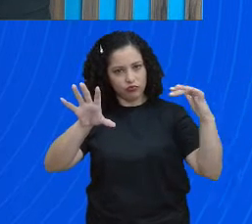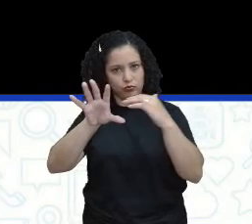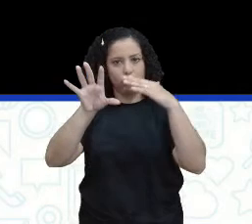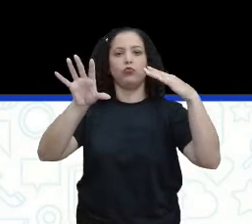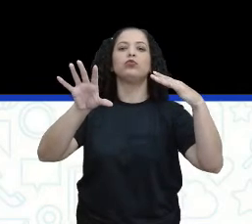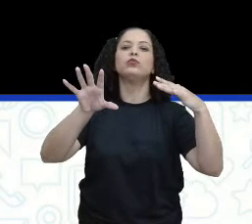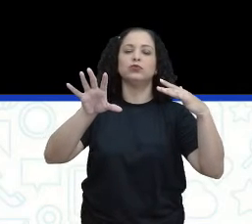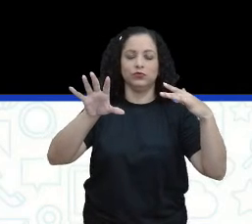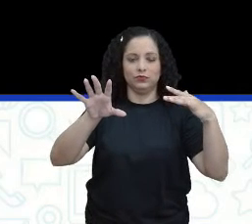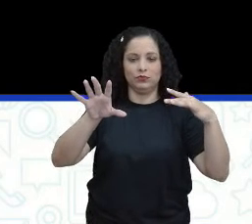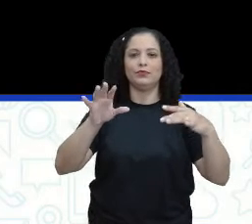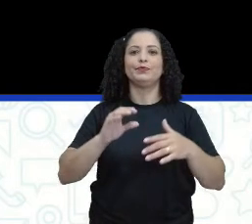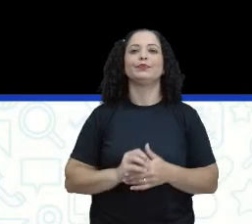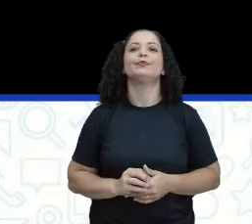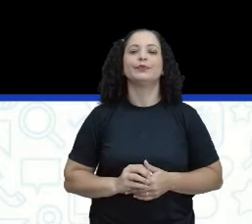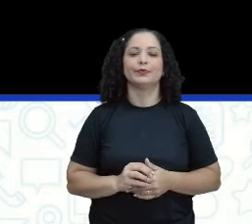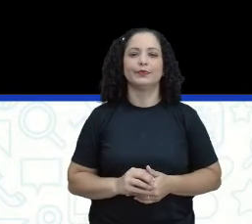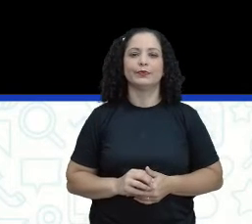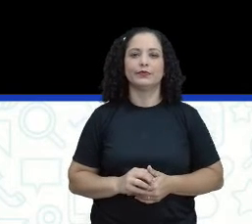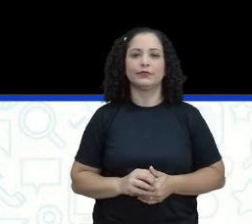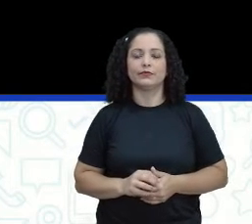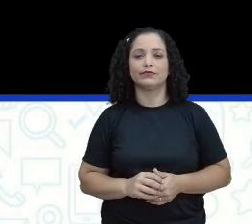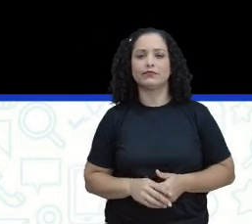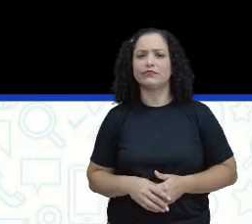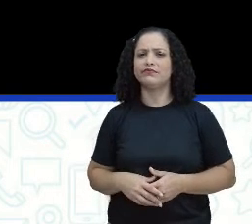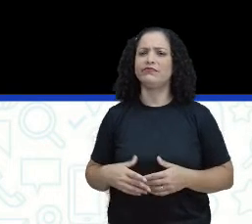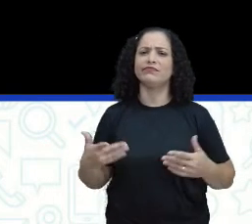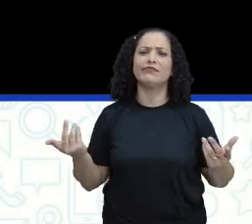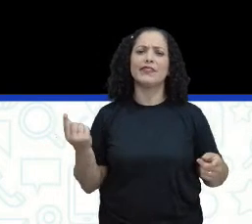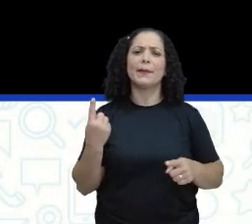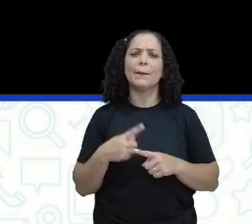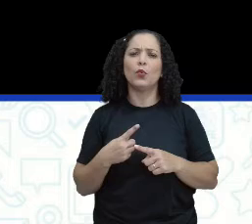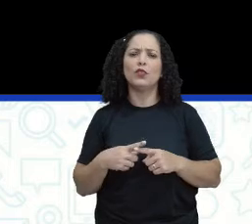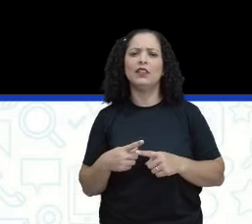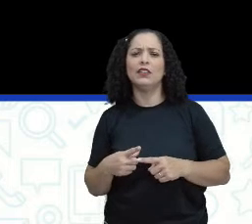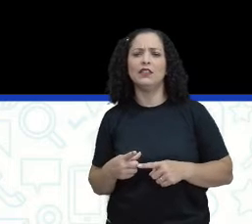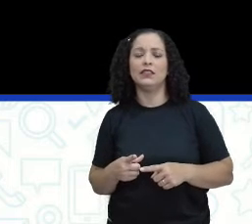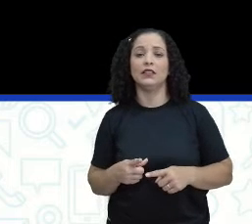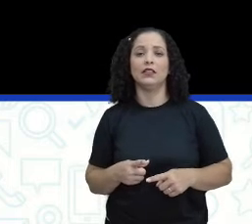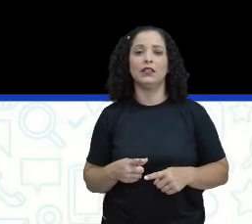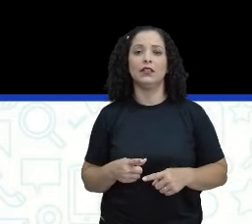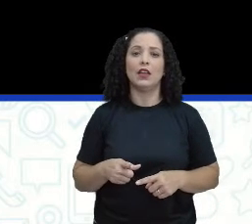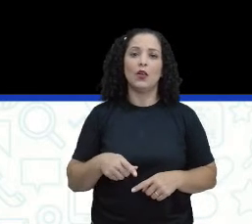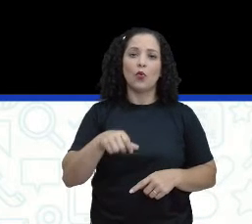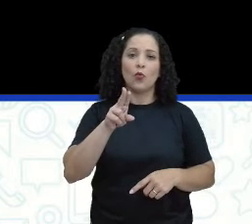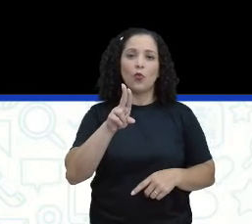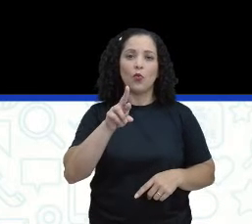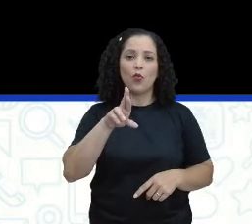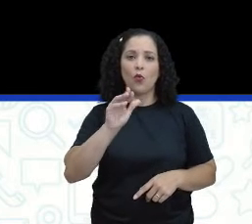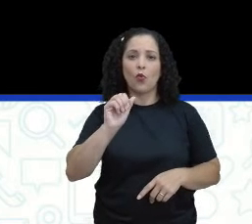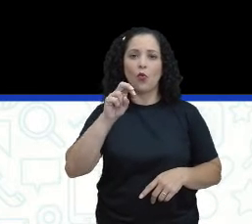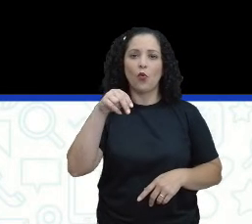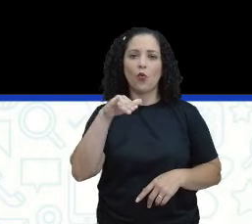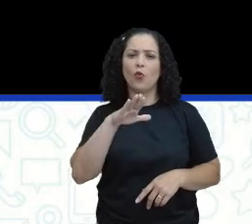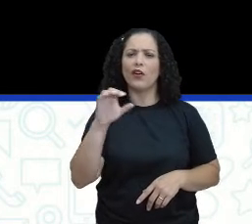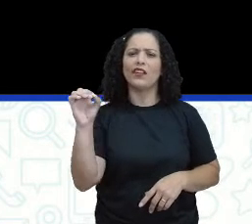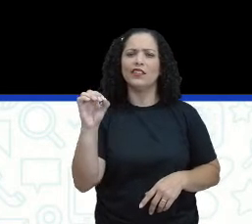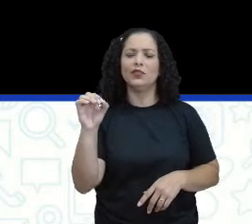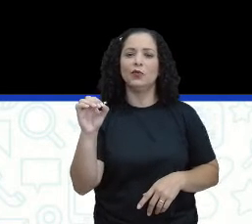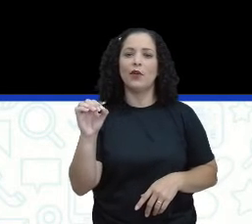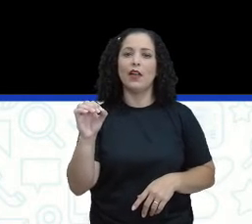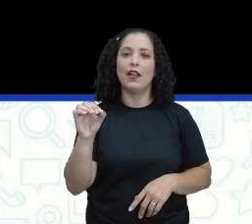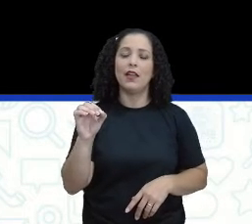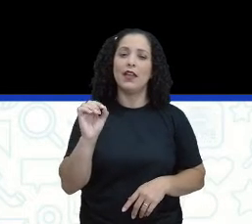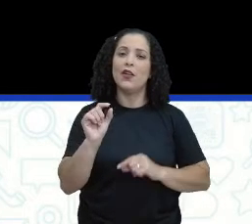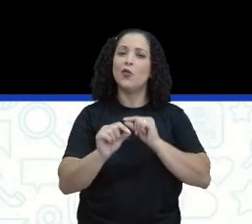de urânio 235, tá? Por que a gente fala de urânio aqui? Porque o urânio, ele é o